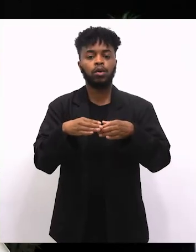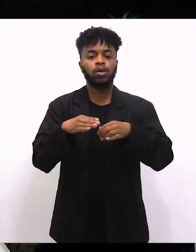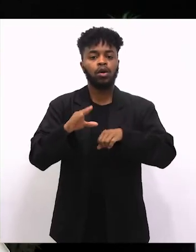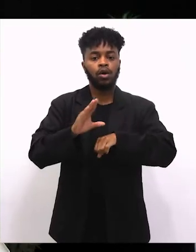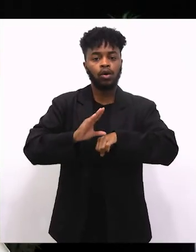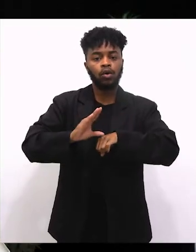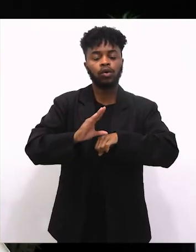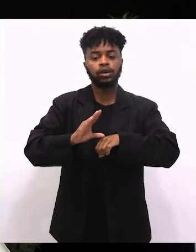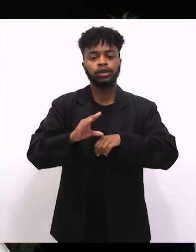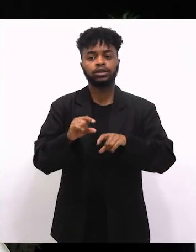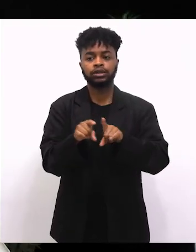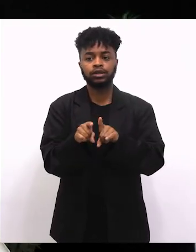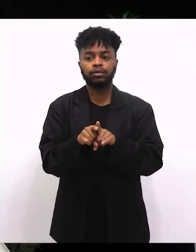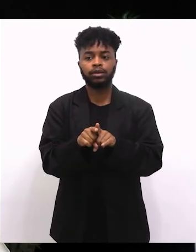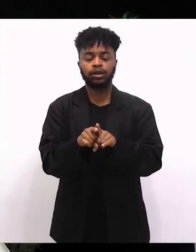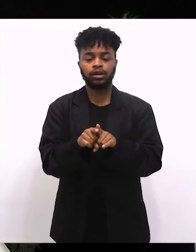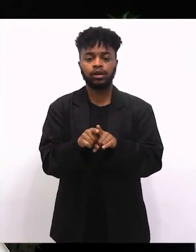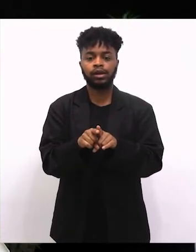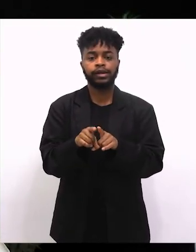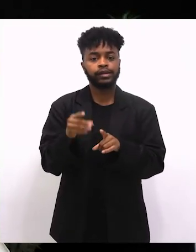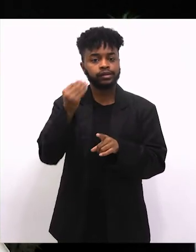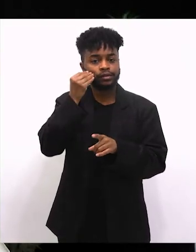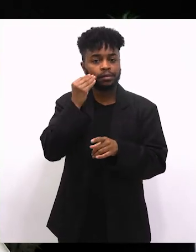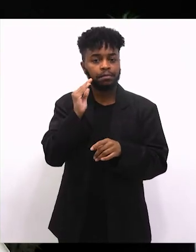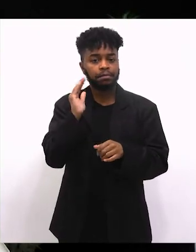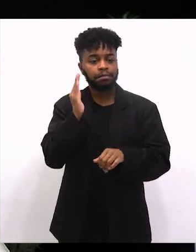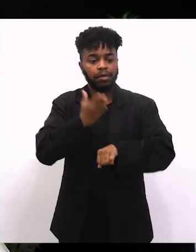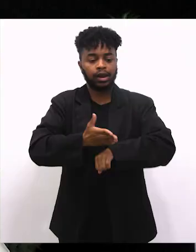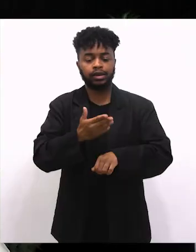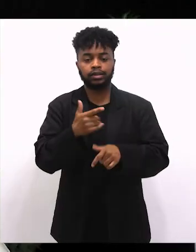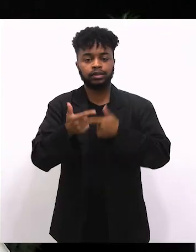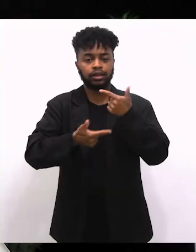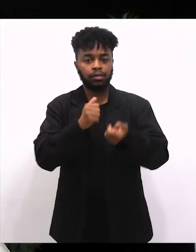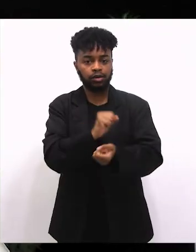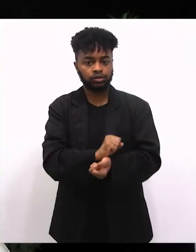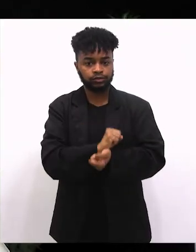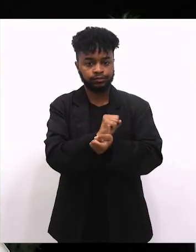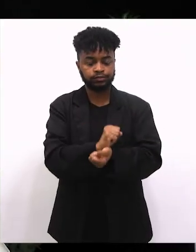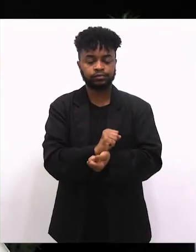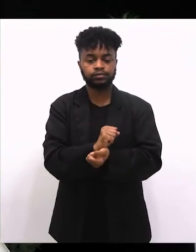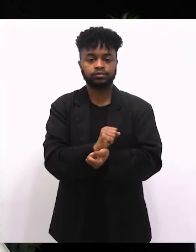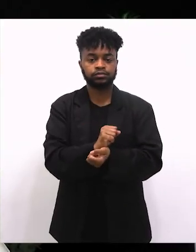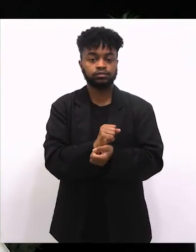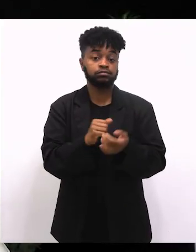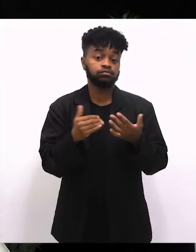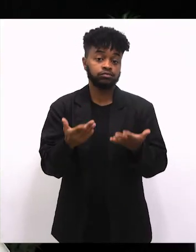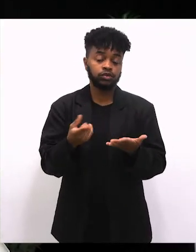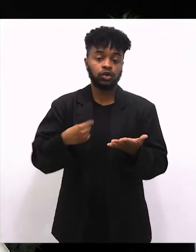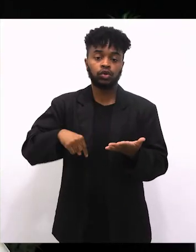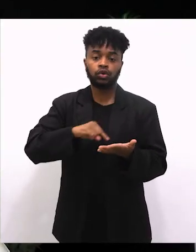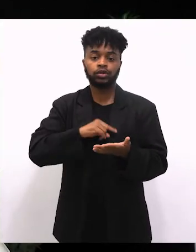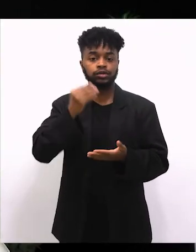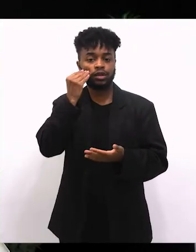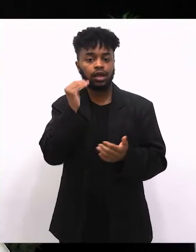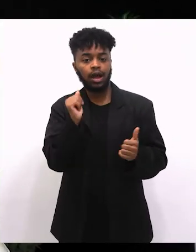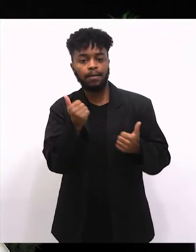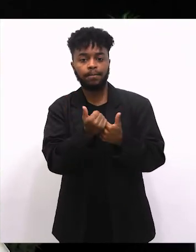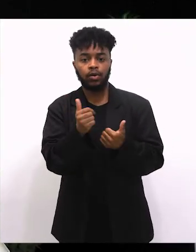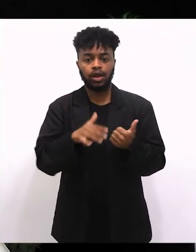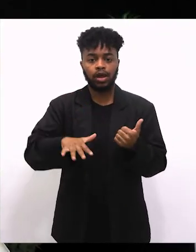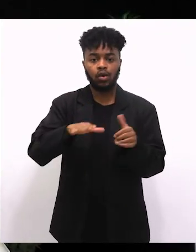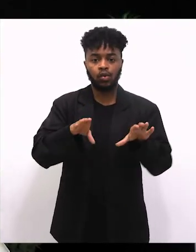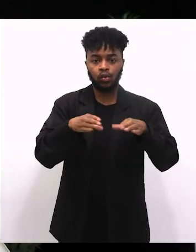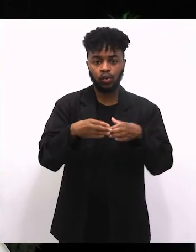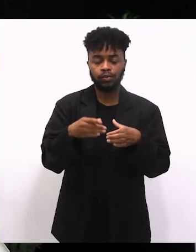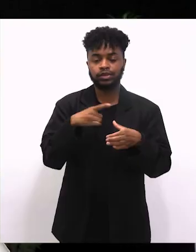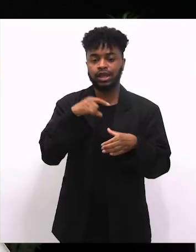que é o Comitê de Enfrentamento ao Tráfico de Pessoas e a Comissão de Erradicação do Trabalho Escravo, que nós coordenamos, poder fortalecer essa rede,